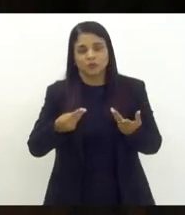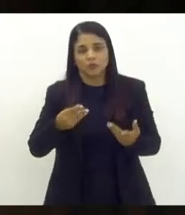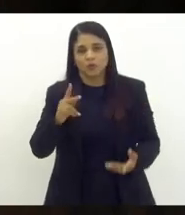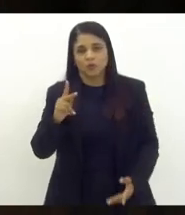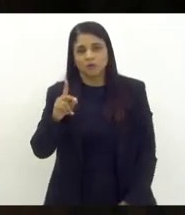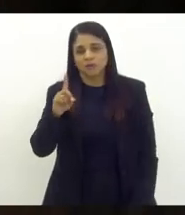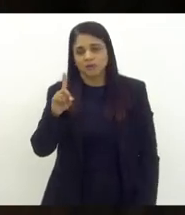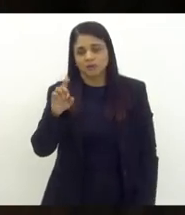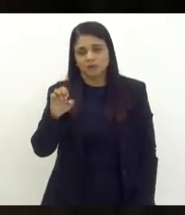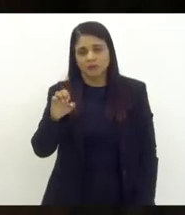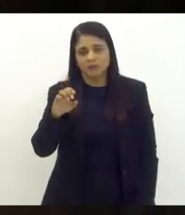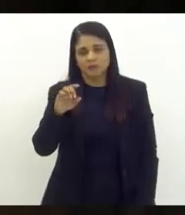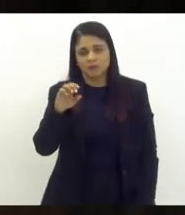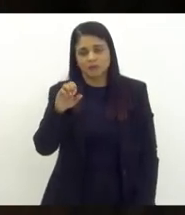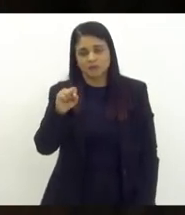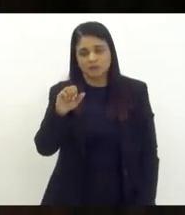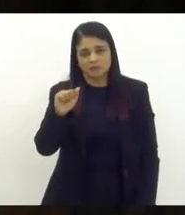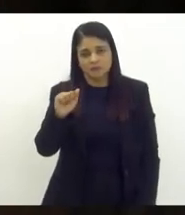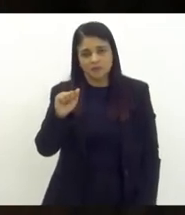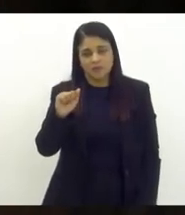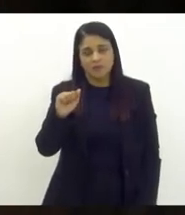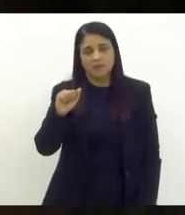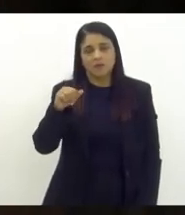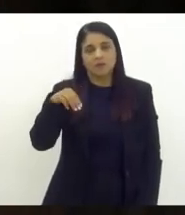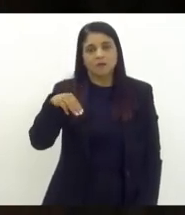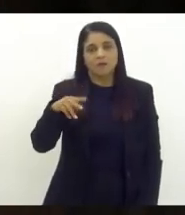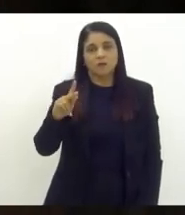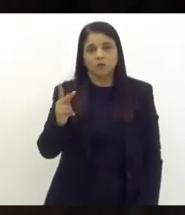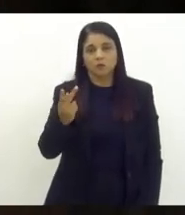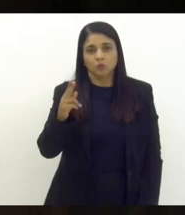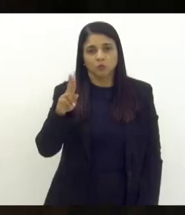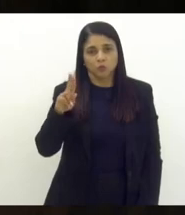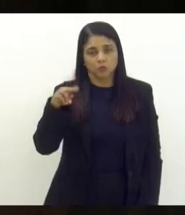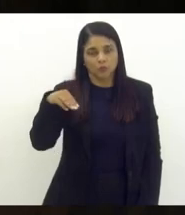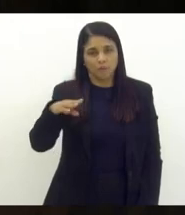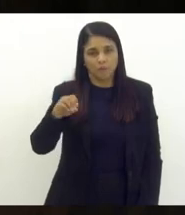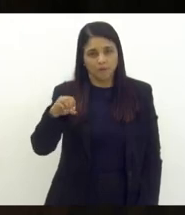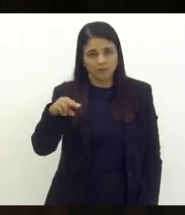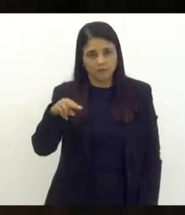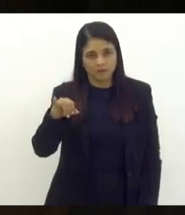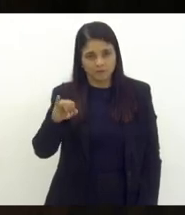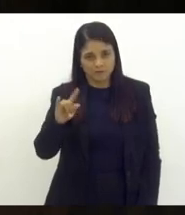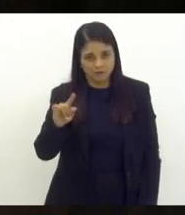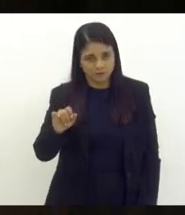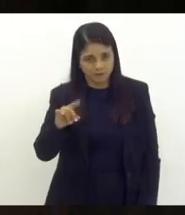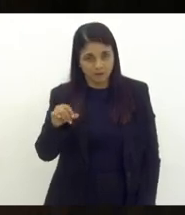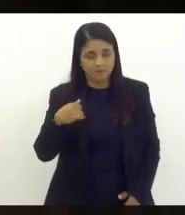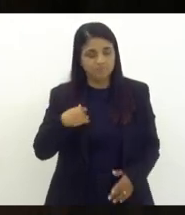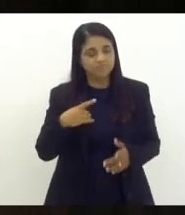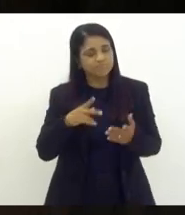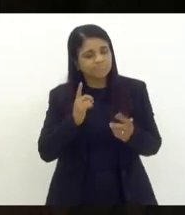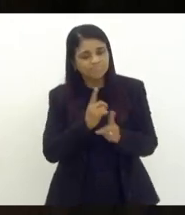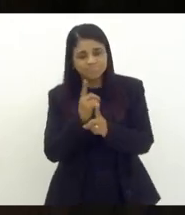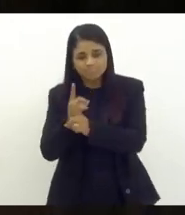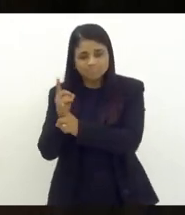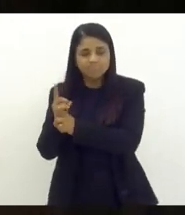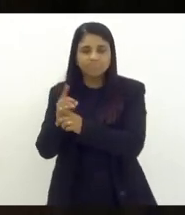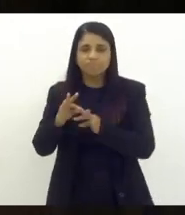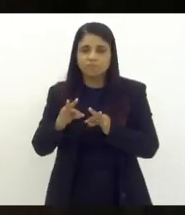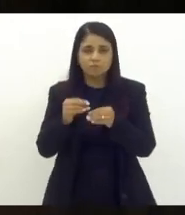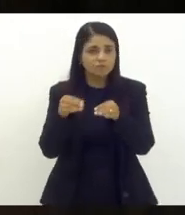encontramos pessoas sensíveis a causas que poderiam ser Nobre para todos mas